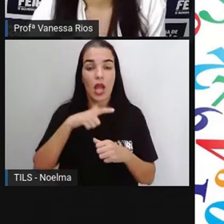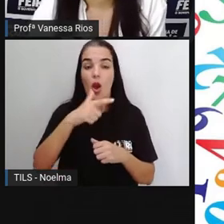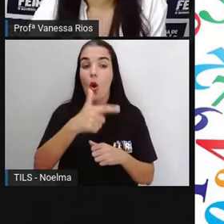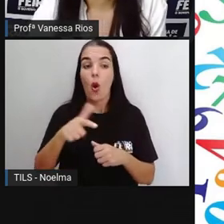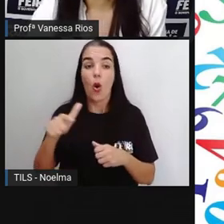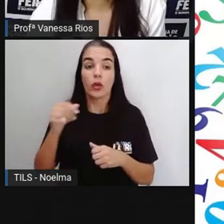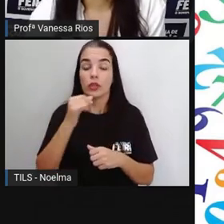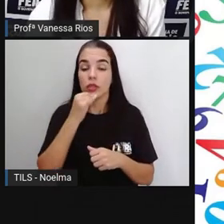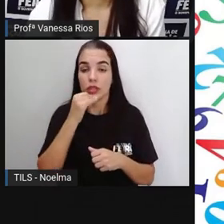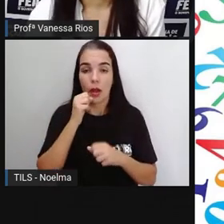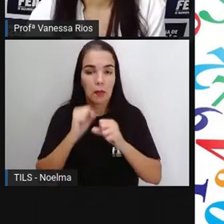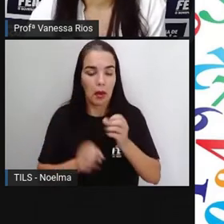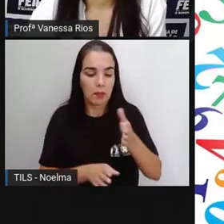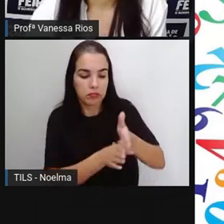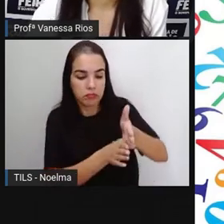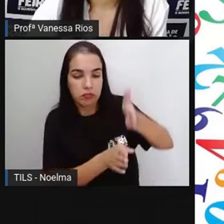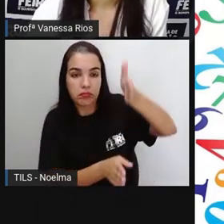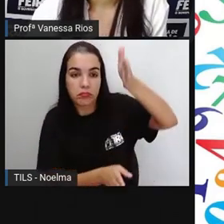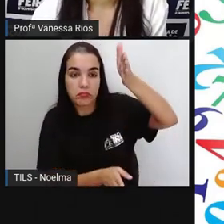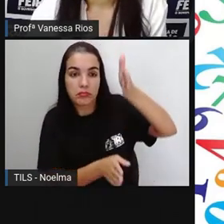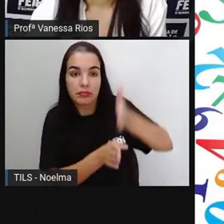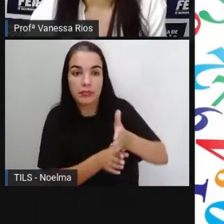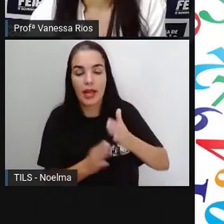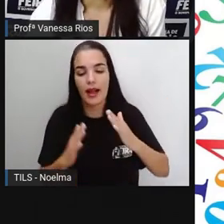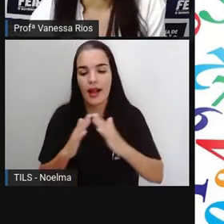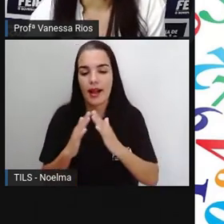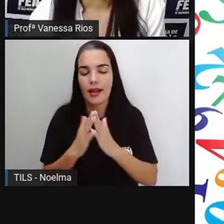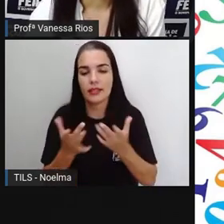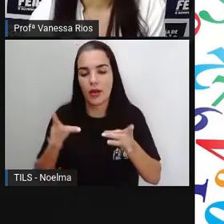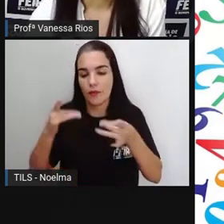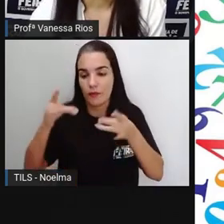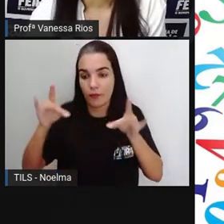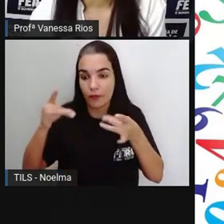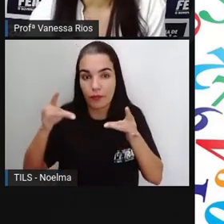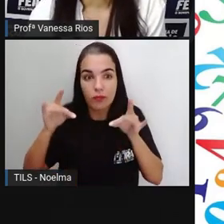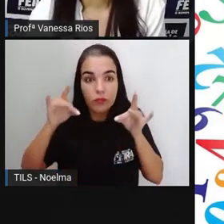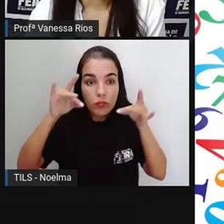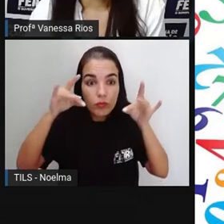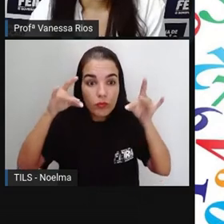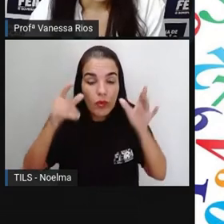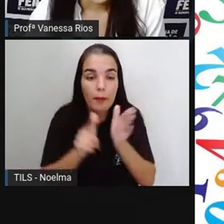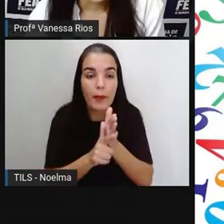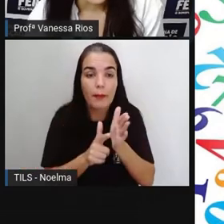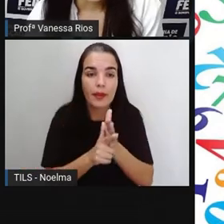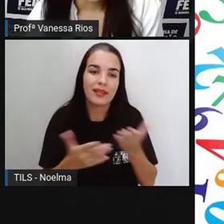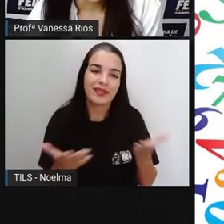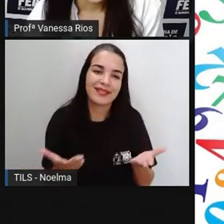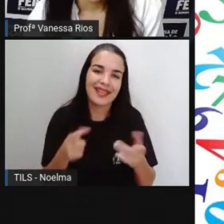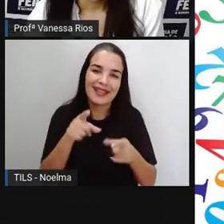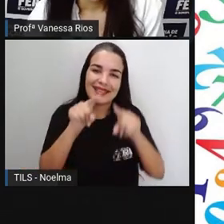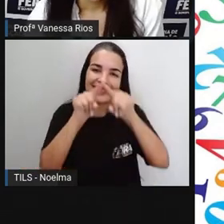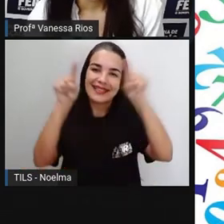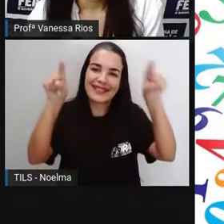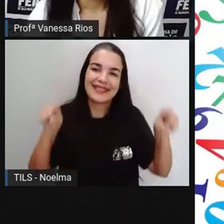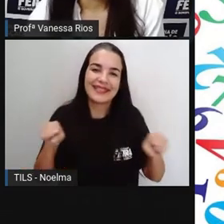a parede, né, da casa, uma folha de caderno, até a tela agora aí da